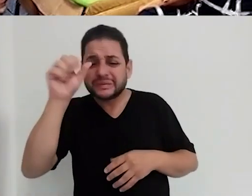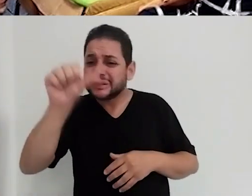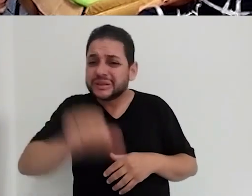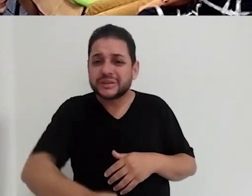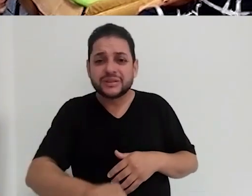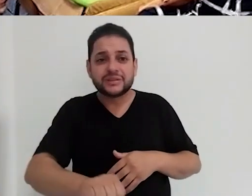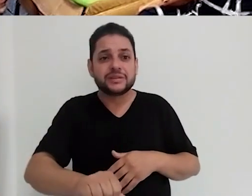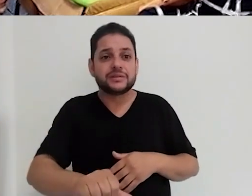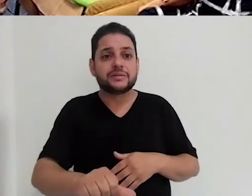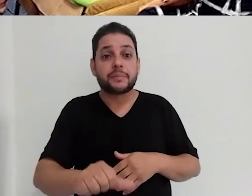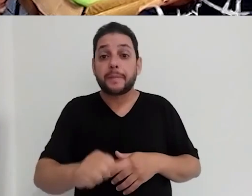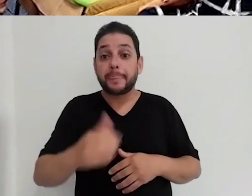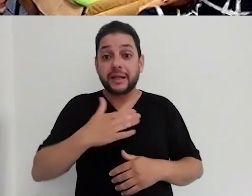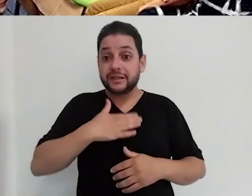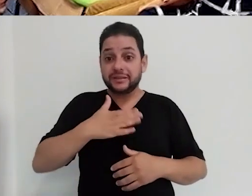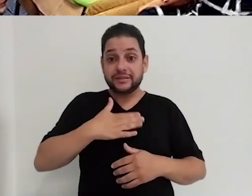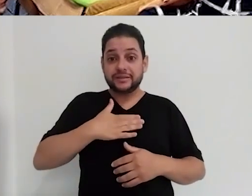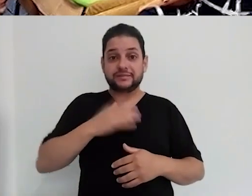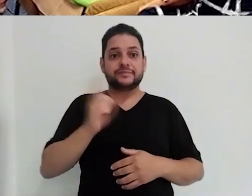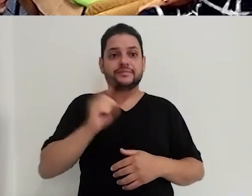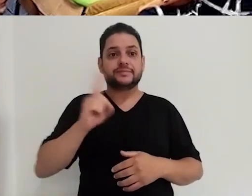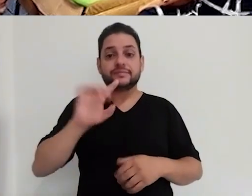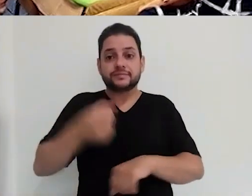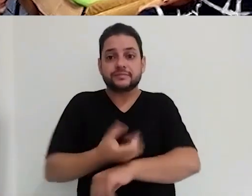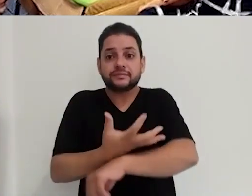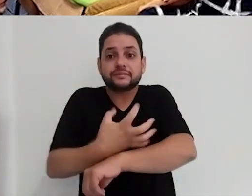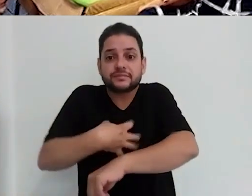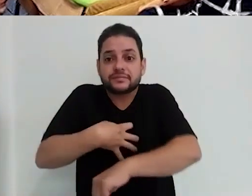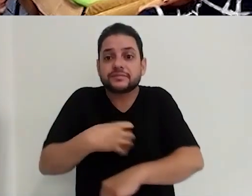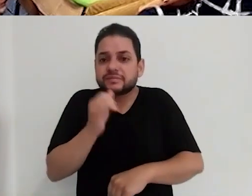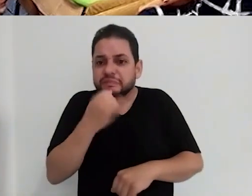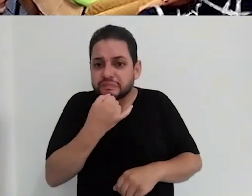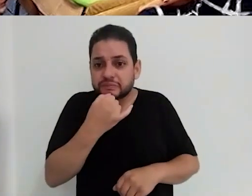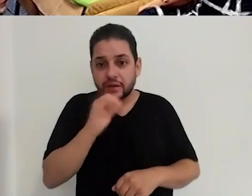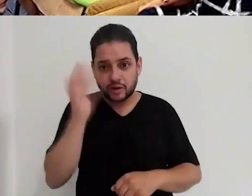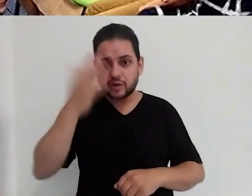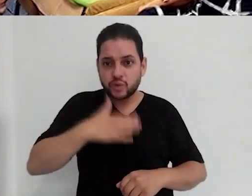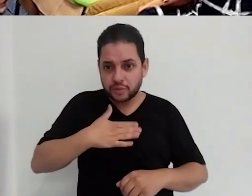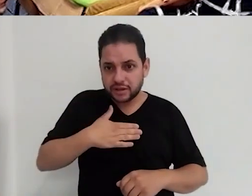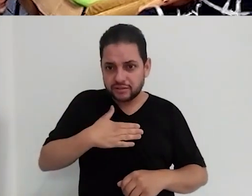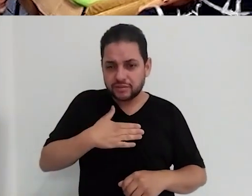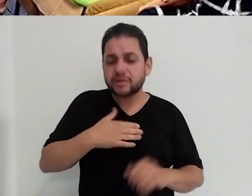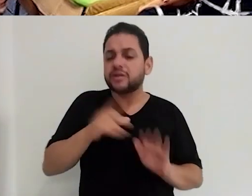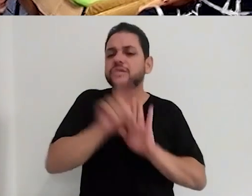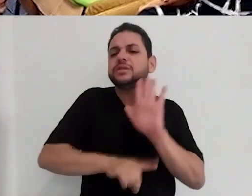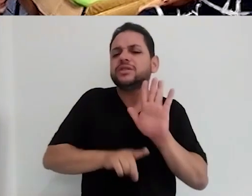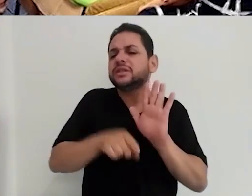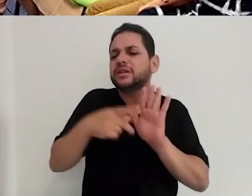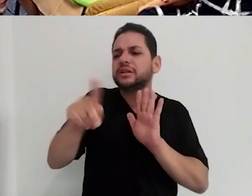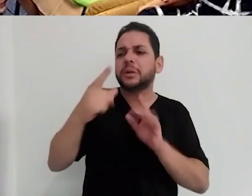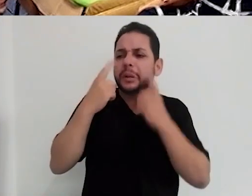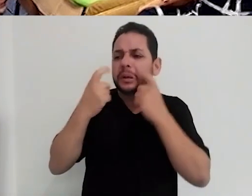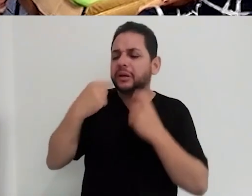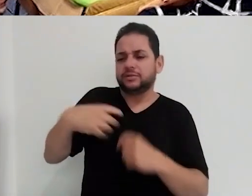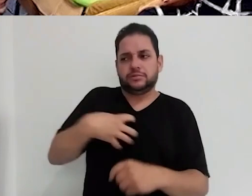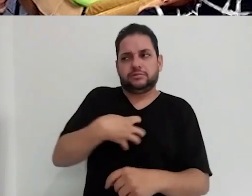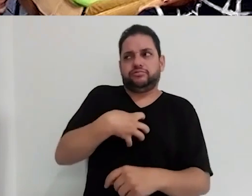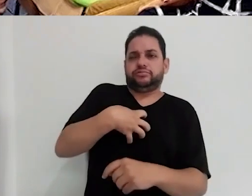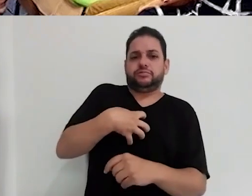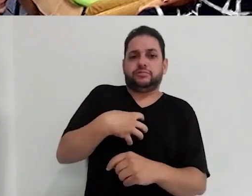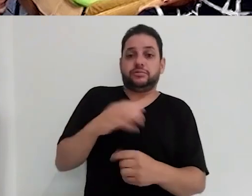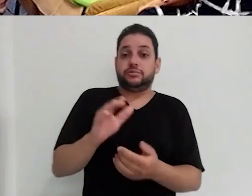é com a gente. Você pode ficar emocionado, você pode ficar triste, mas não aconteceu comigo. Que direito eu tenho, né? Então, é isso que eu penso quando eu vou fazer uma